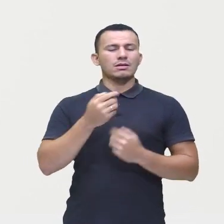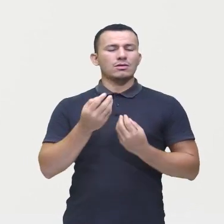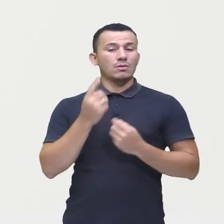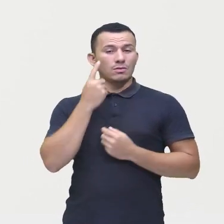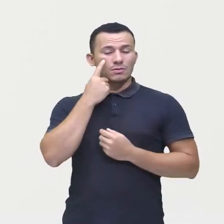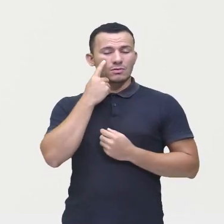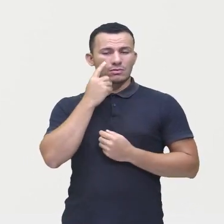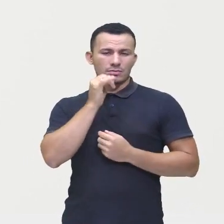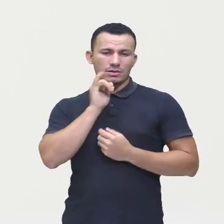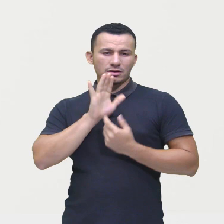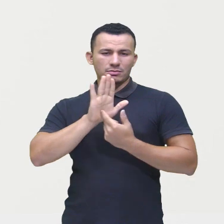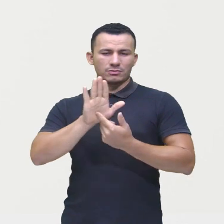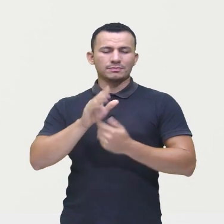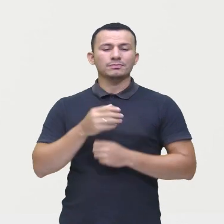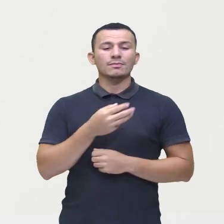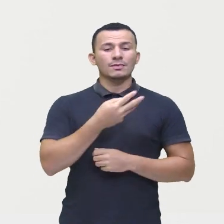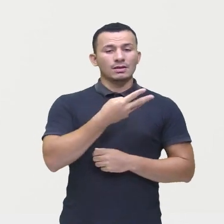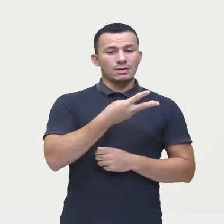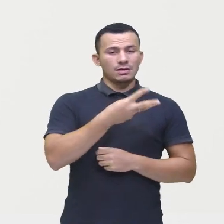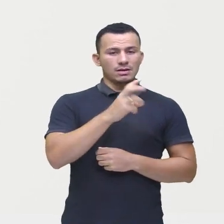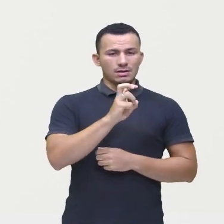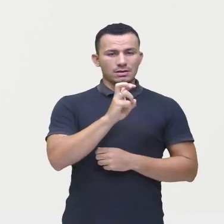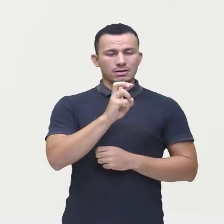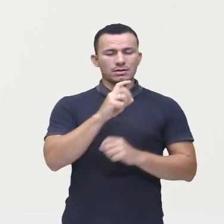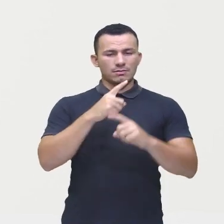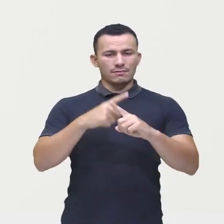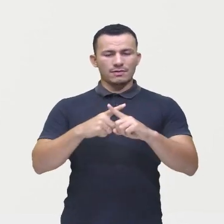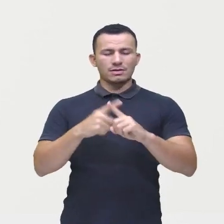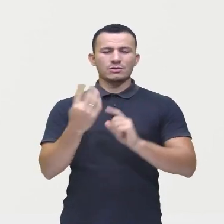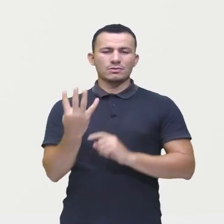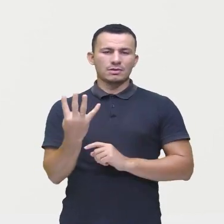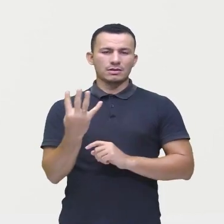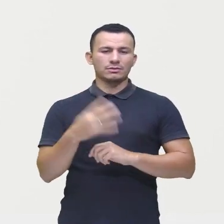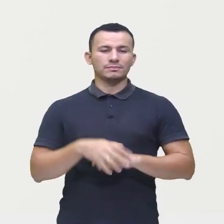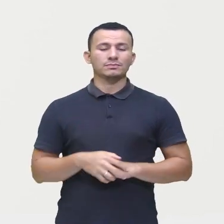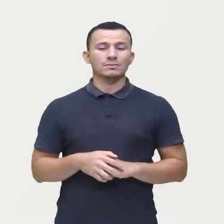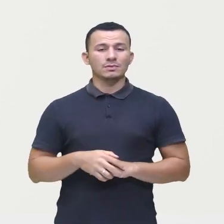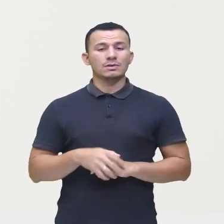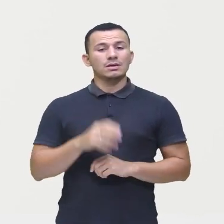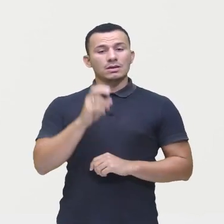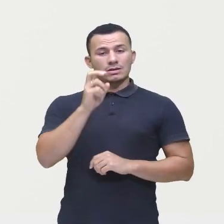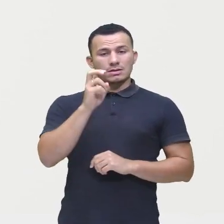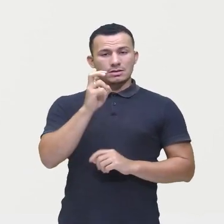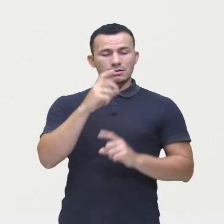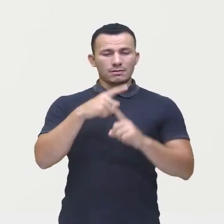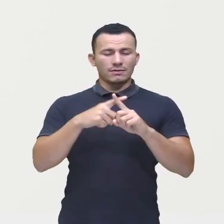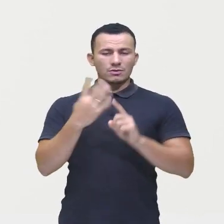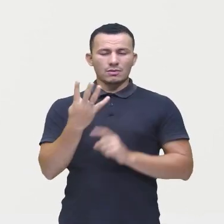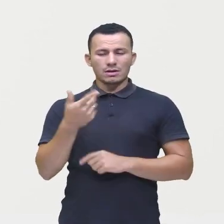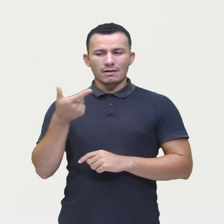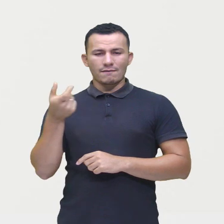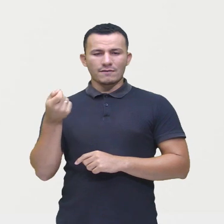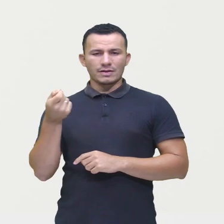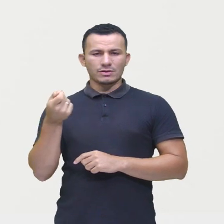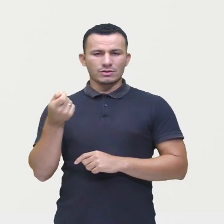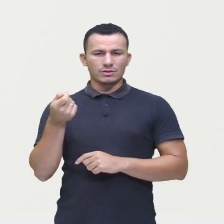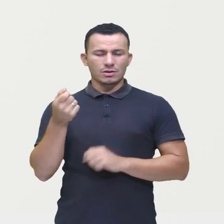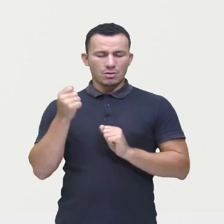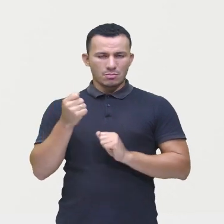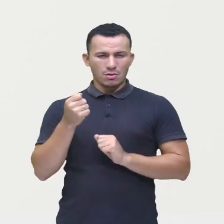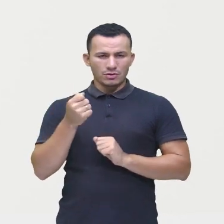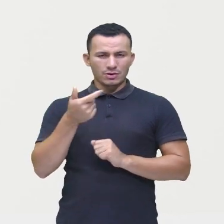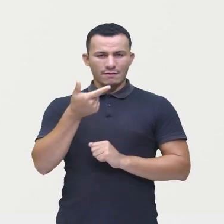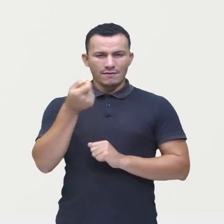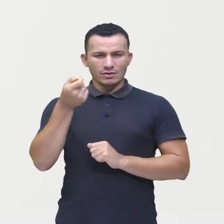exemplo, 35 vezes 4. 5 vezes 4, 20. Eu posso colocar o 20 aqui embaixo, todinho?